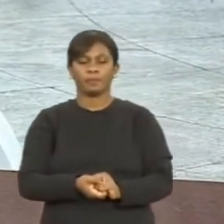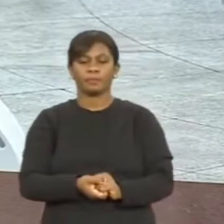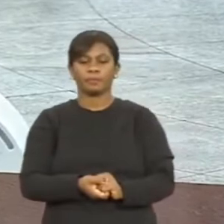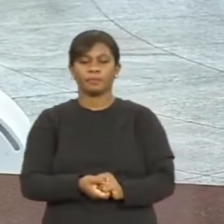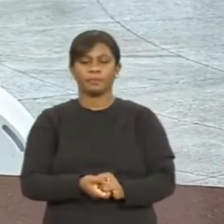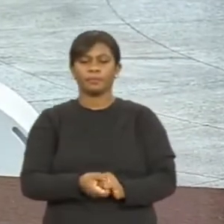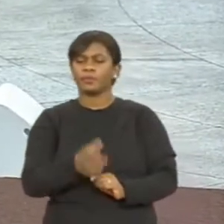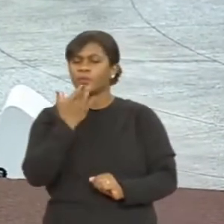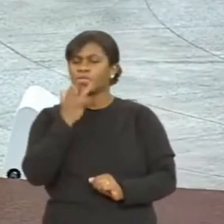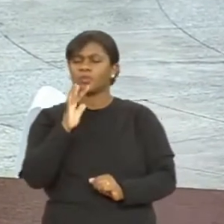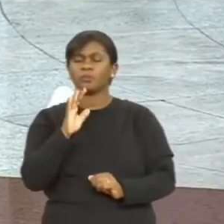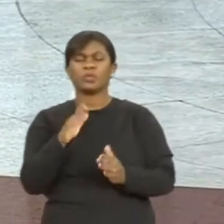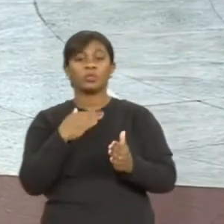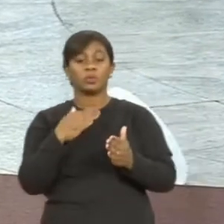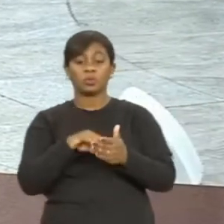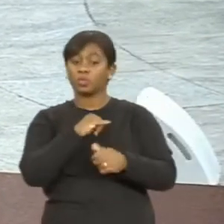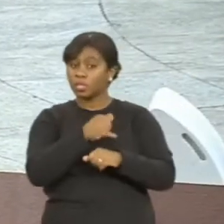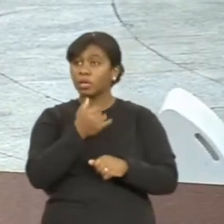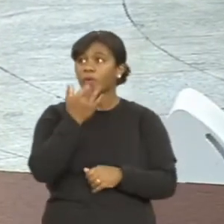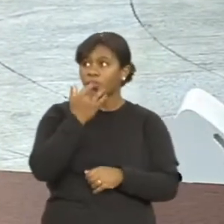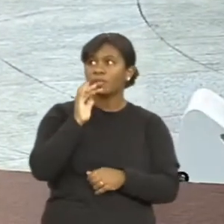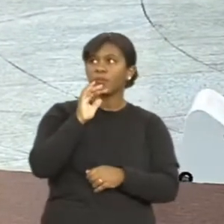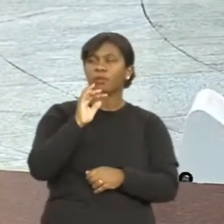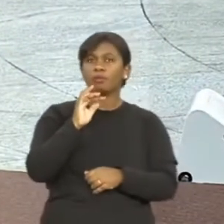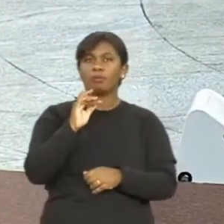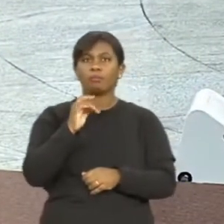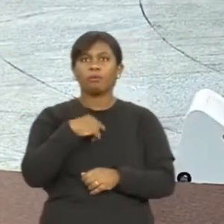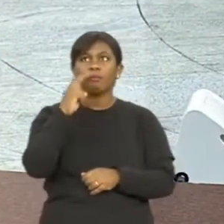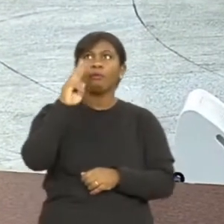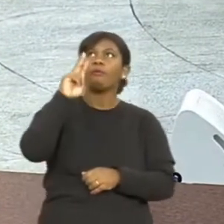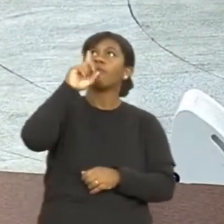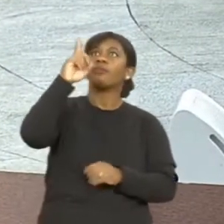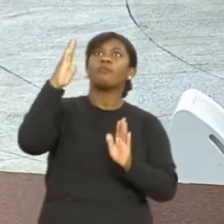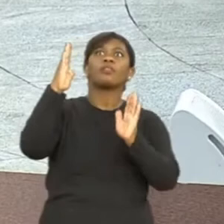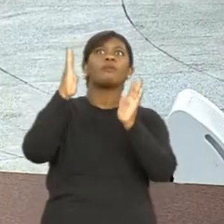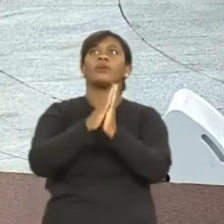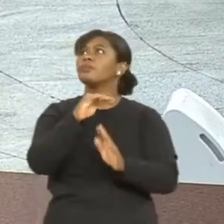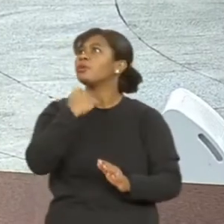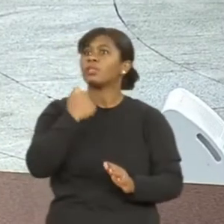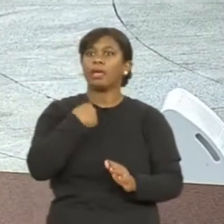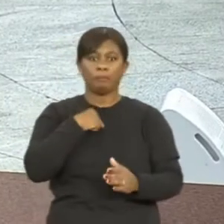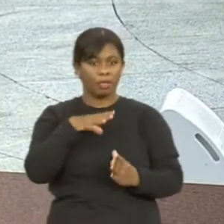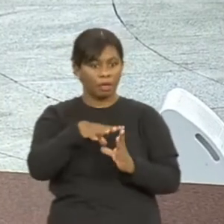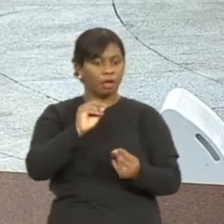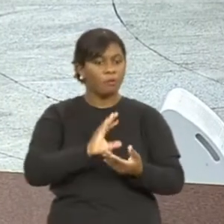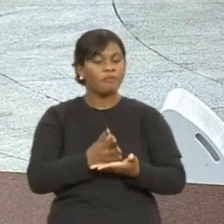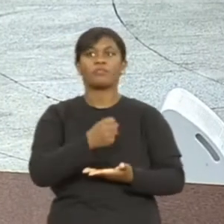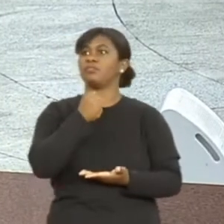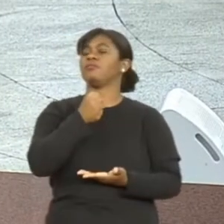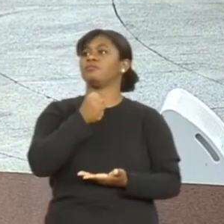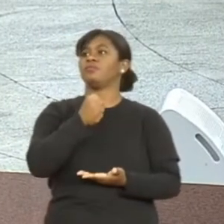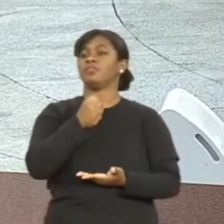O temor é tudo. Jacó temeu. Eu vi Deus face a face, eu não morri. A minha alma foi preservada, foi salva.